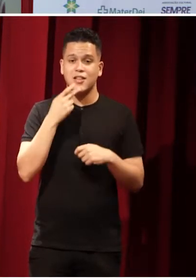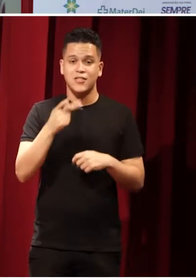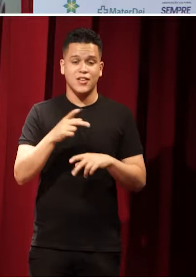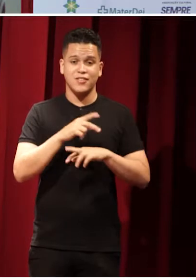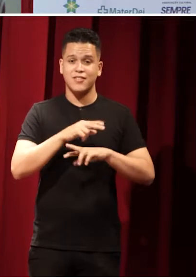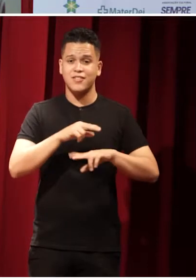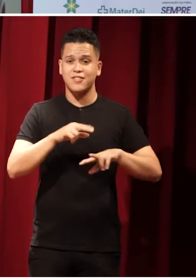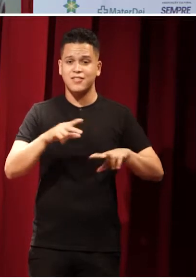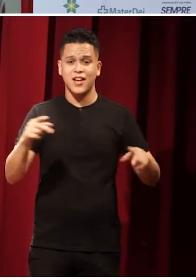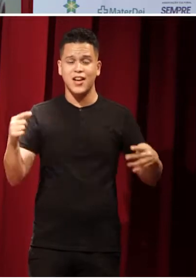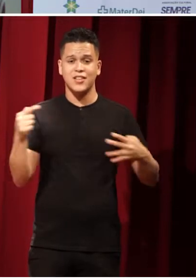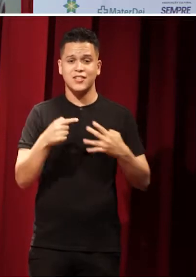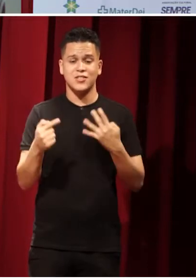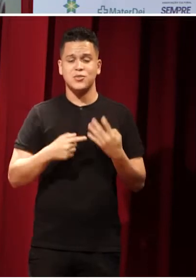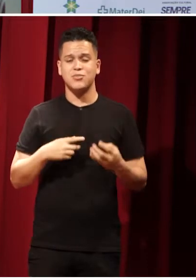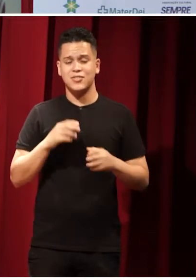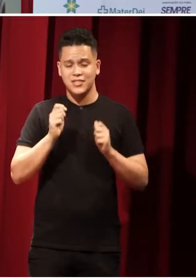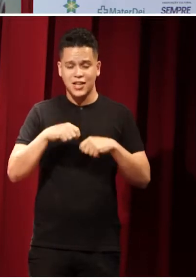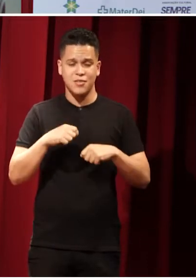ideia de que é uma disciplina.